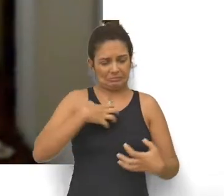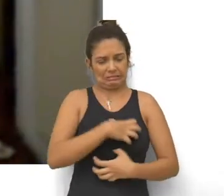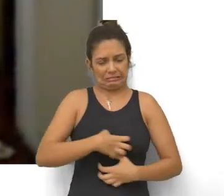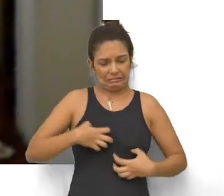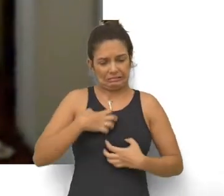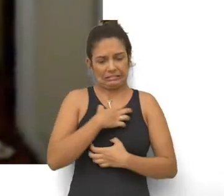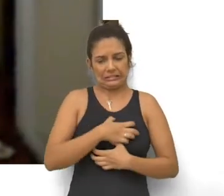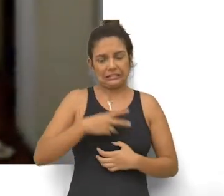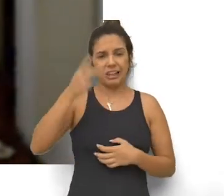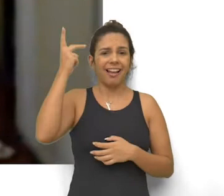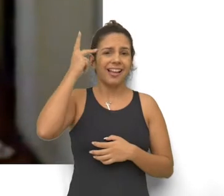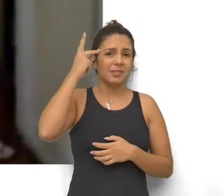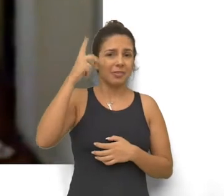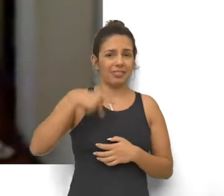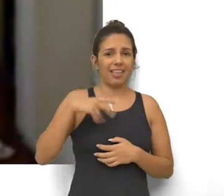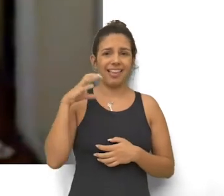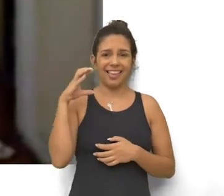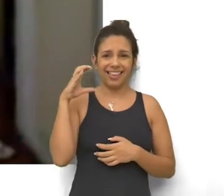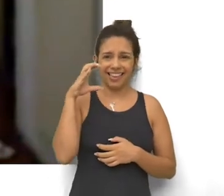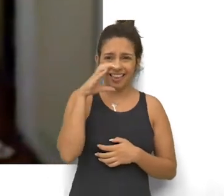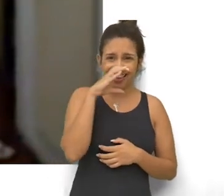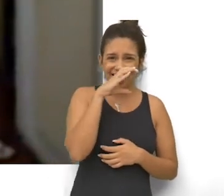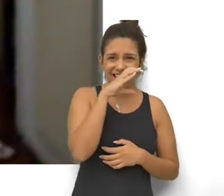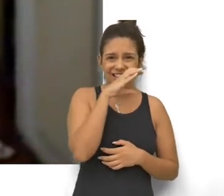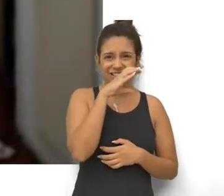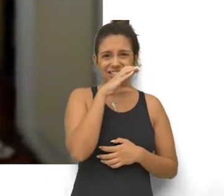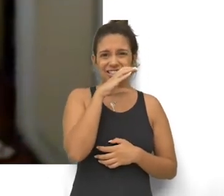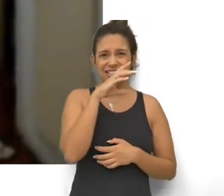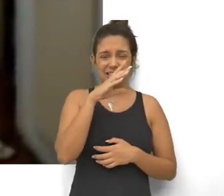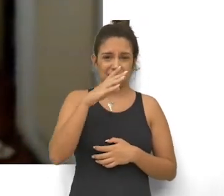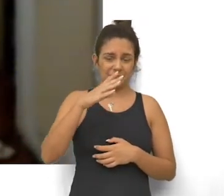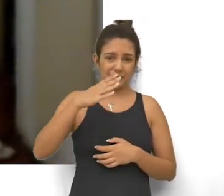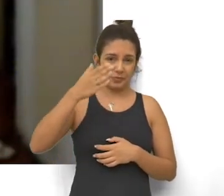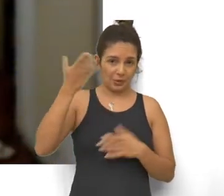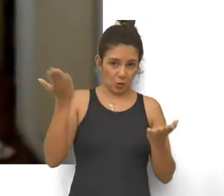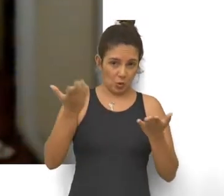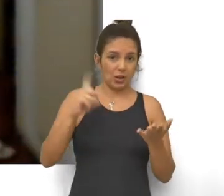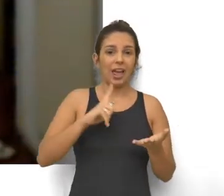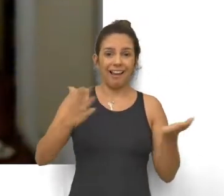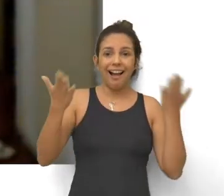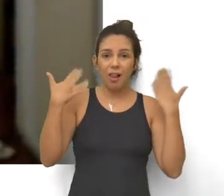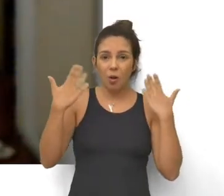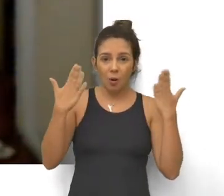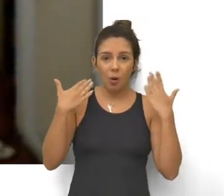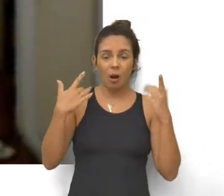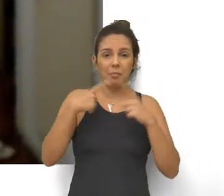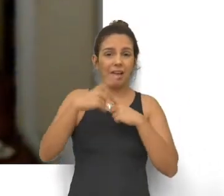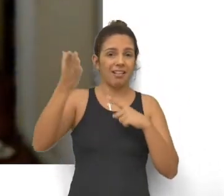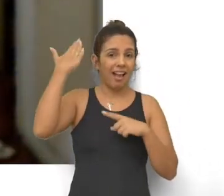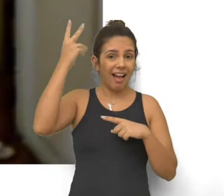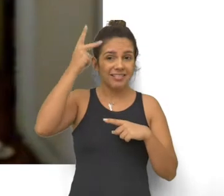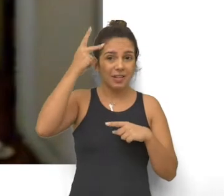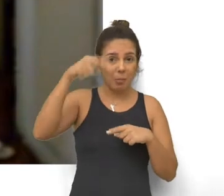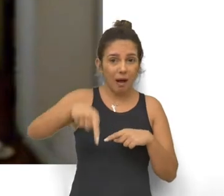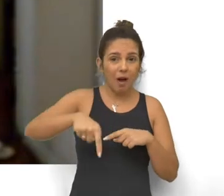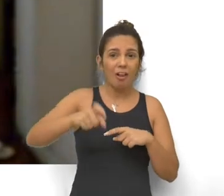Paulo está um pouquinho mais quente, mas teve dias muito frios que morreu gente na rua. É muito angustiante